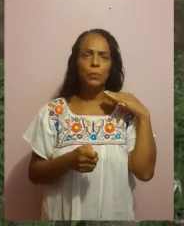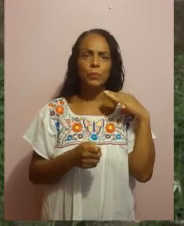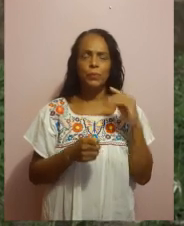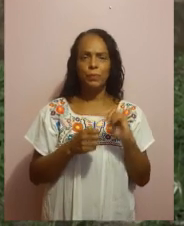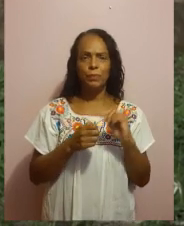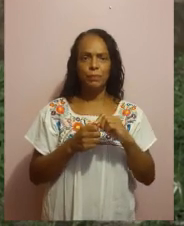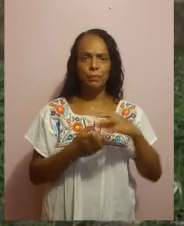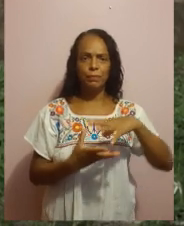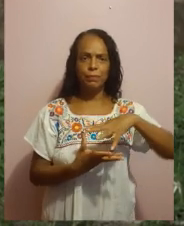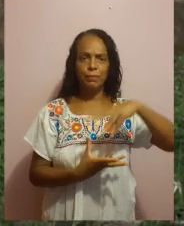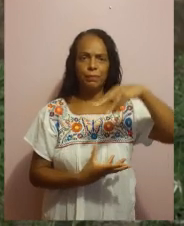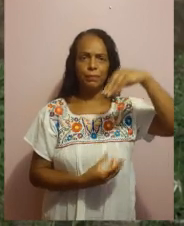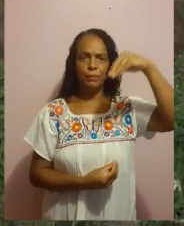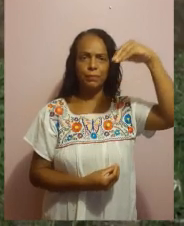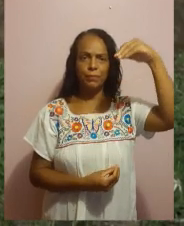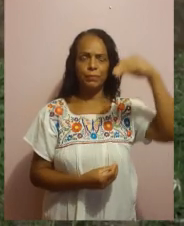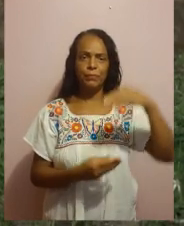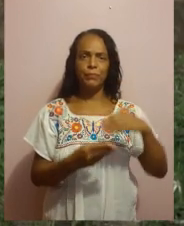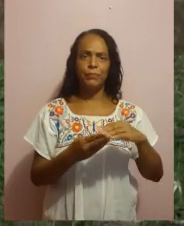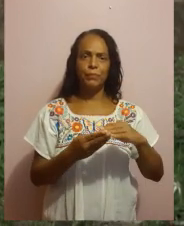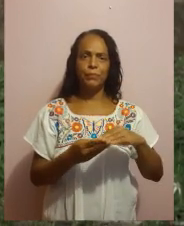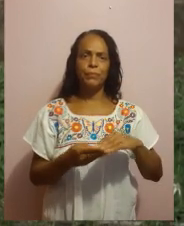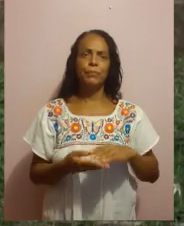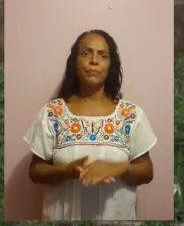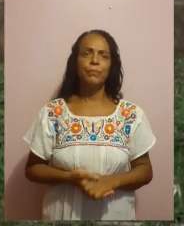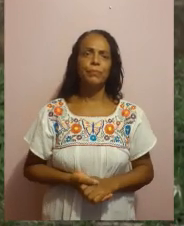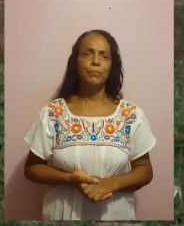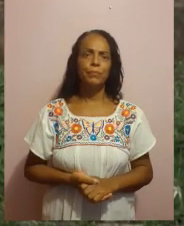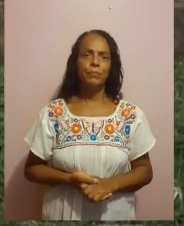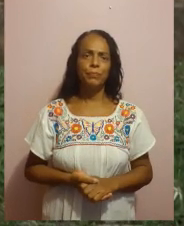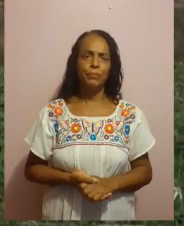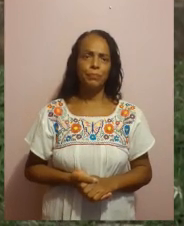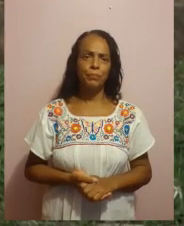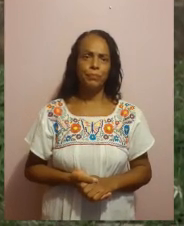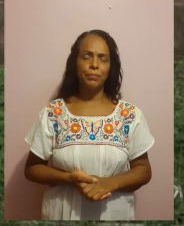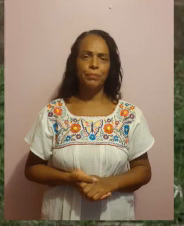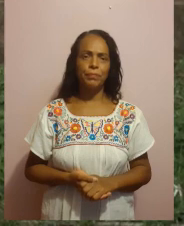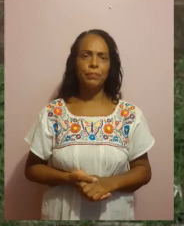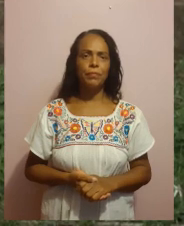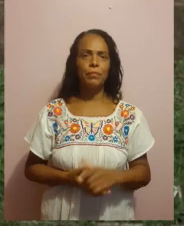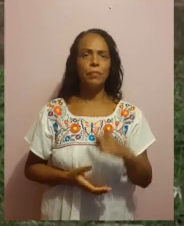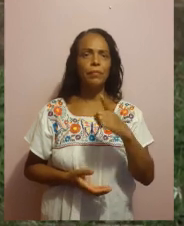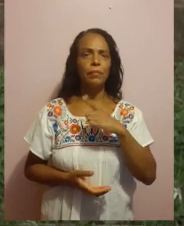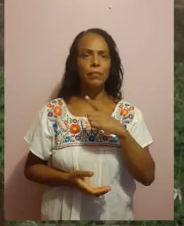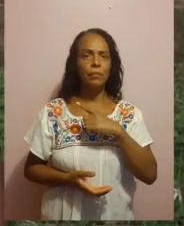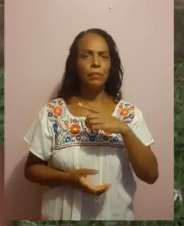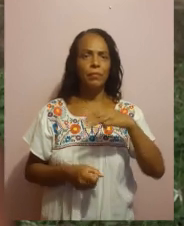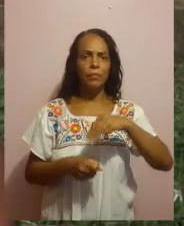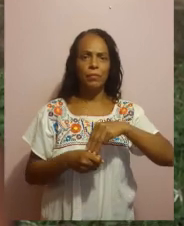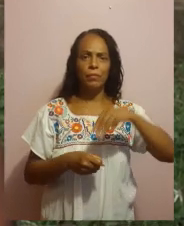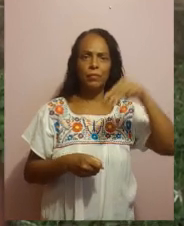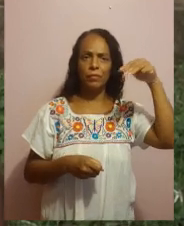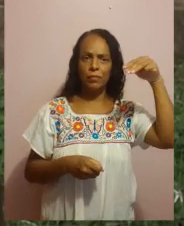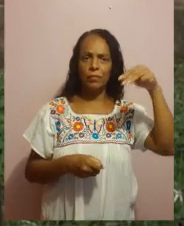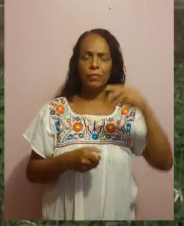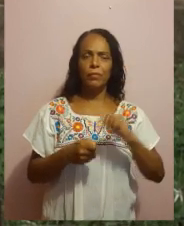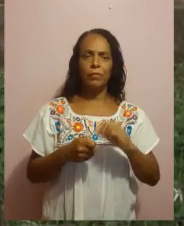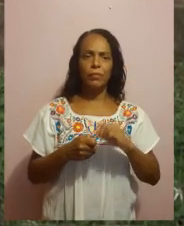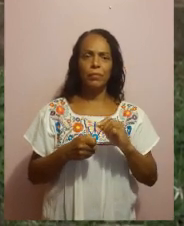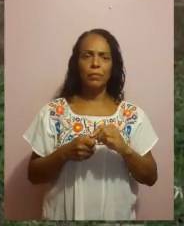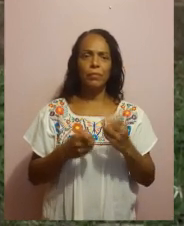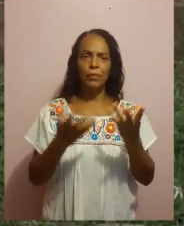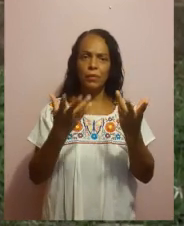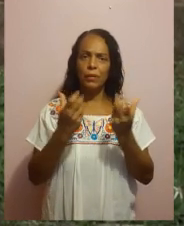desencarnou, fez a sua passagem. Inclusive o mestre, nessa oportunidade,